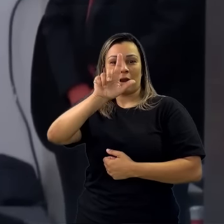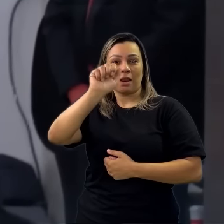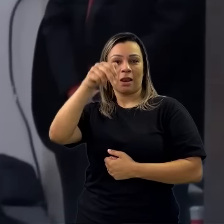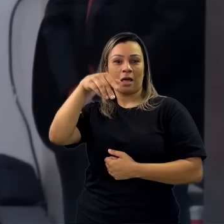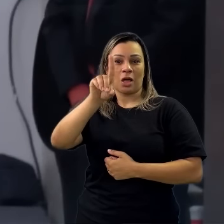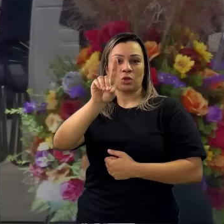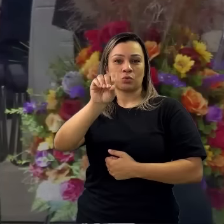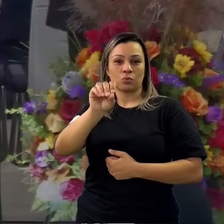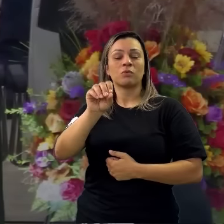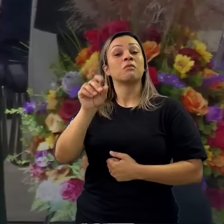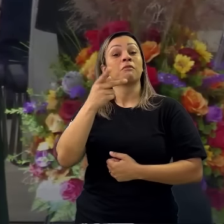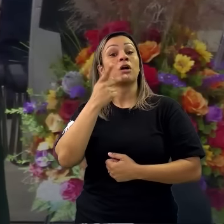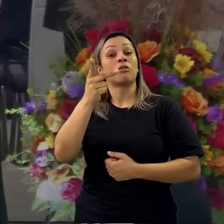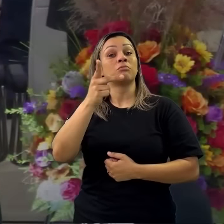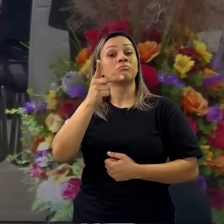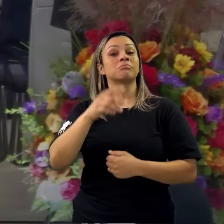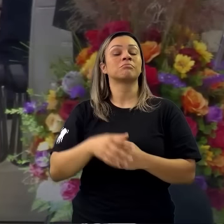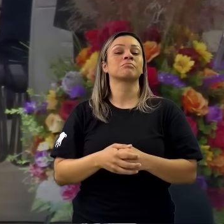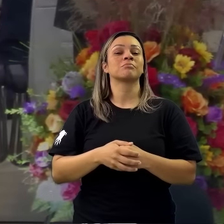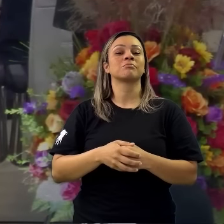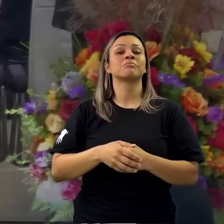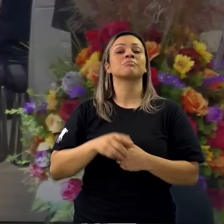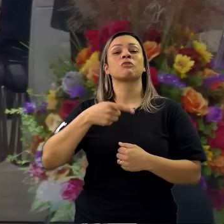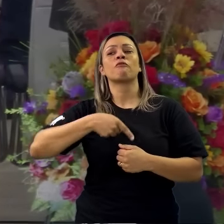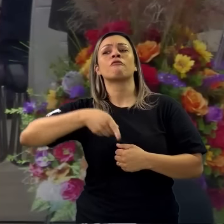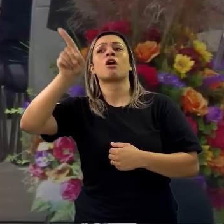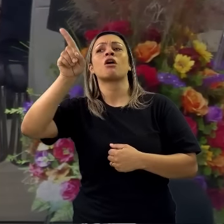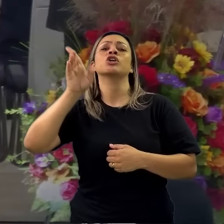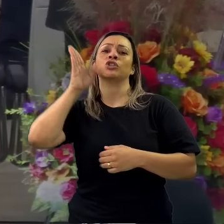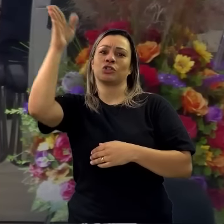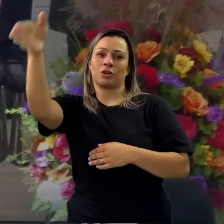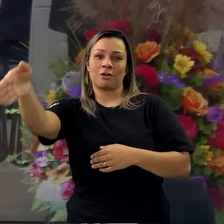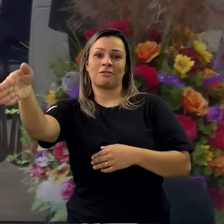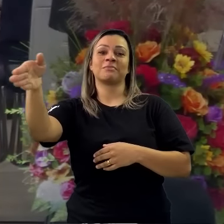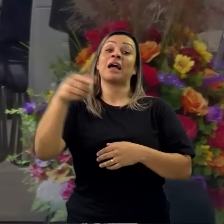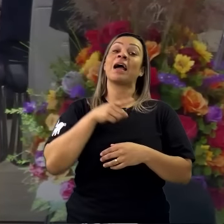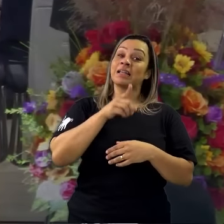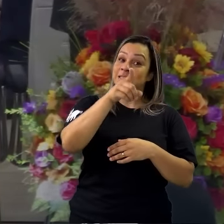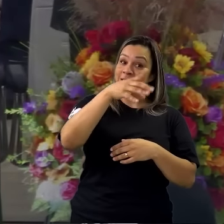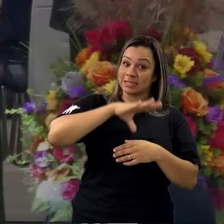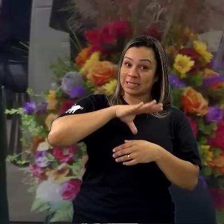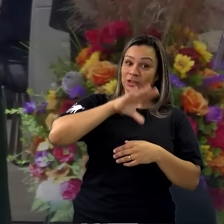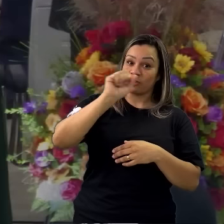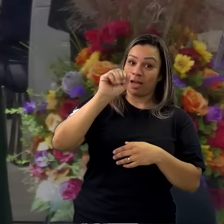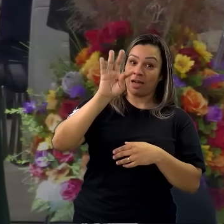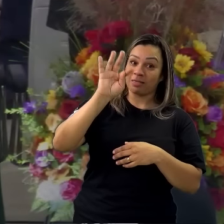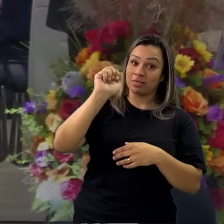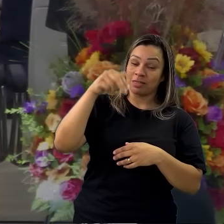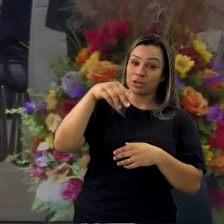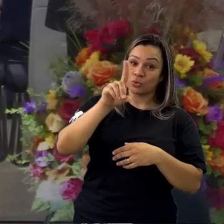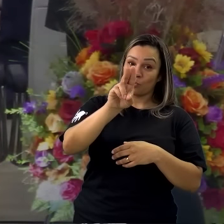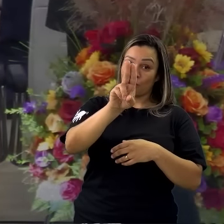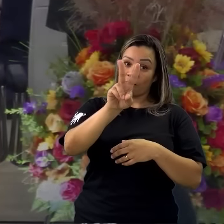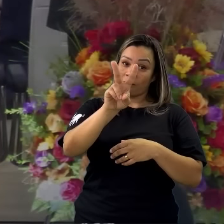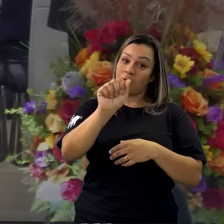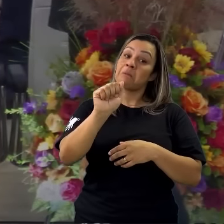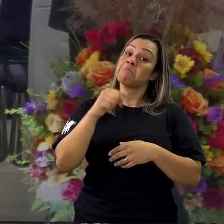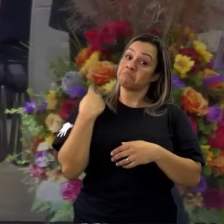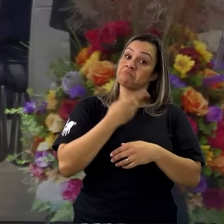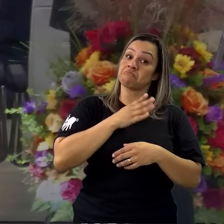chegamos lá Catanduva nós chegamos lá também e Eu louvo a Deus por isso fiquei muito empolgado com a palavra do Pastor